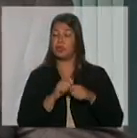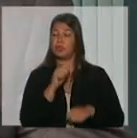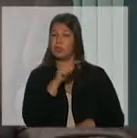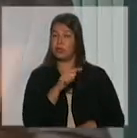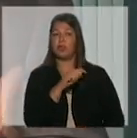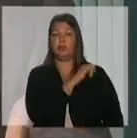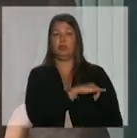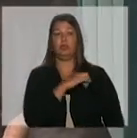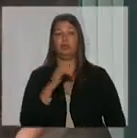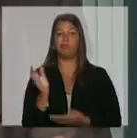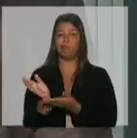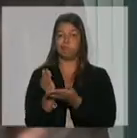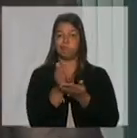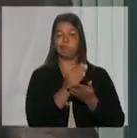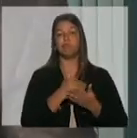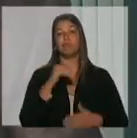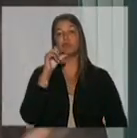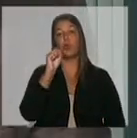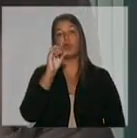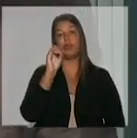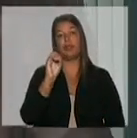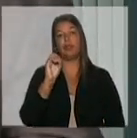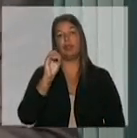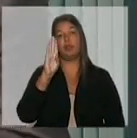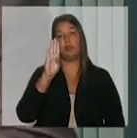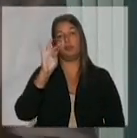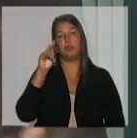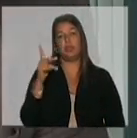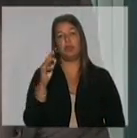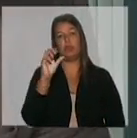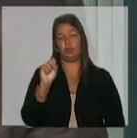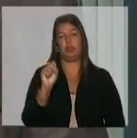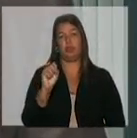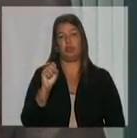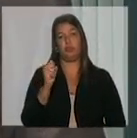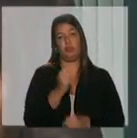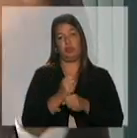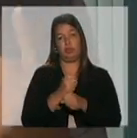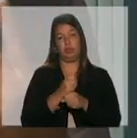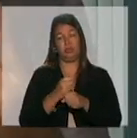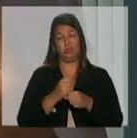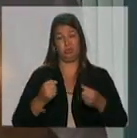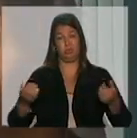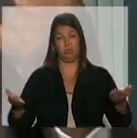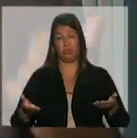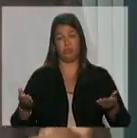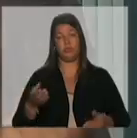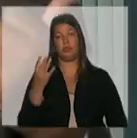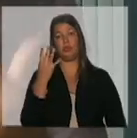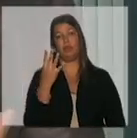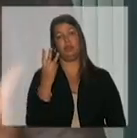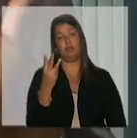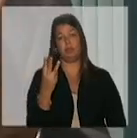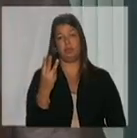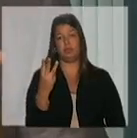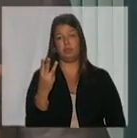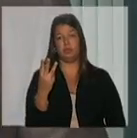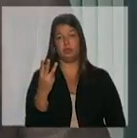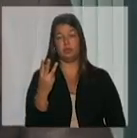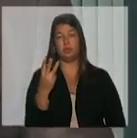quer dizer, que fez com que o estado do Rio de Janeiro tivesse uma arrecadação de 80 bilhões ano. Hoje nós tivemos uma arrecadação